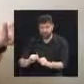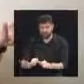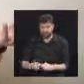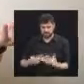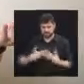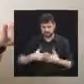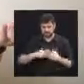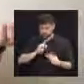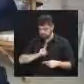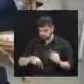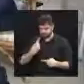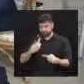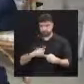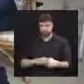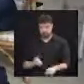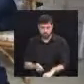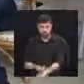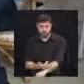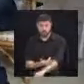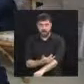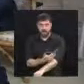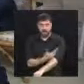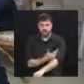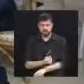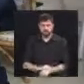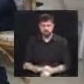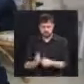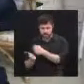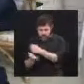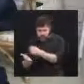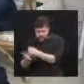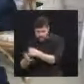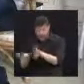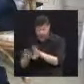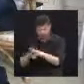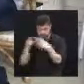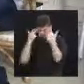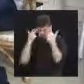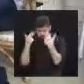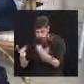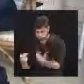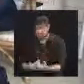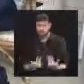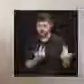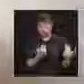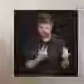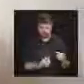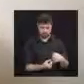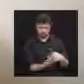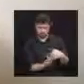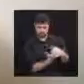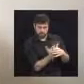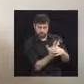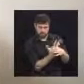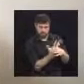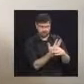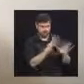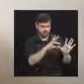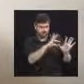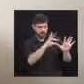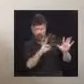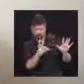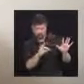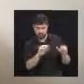mais efeito ela possui na parte emocional do indivíduo. Mas a base é natural, assim como Sim, a fitoterapia. A fitoterapia é